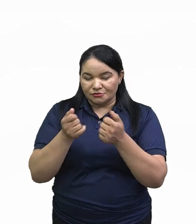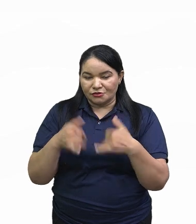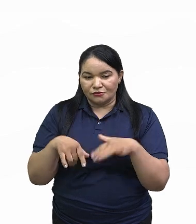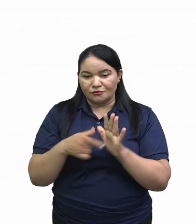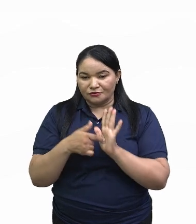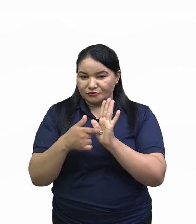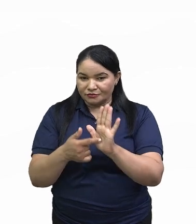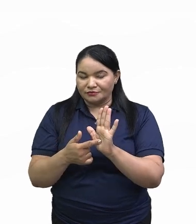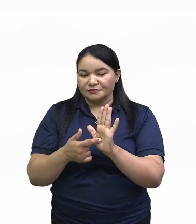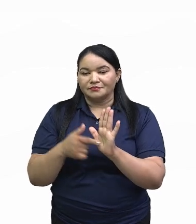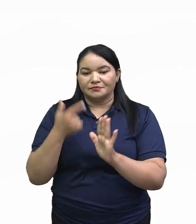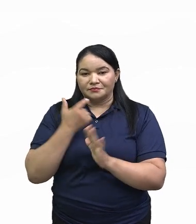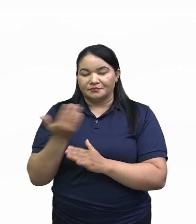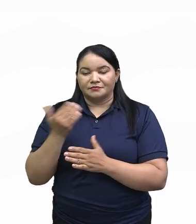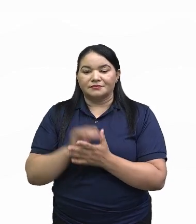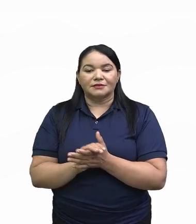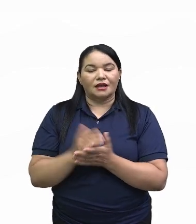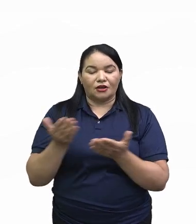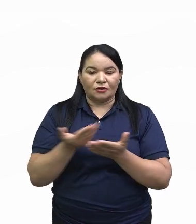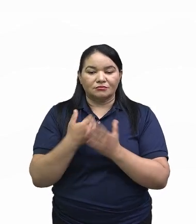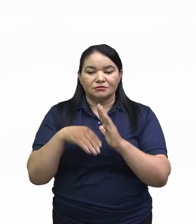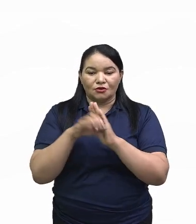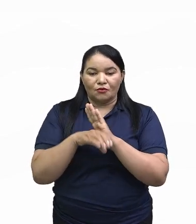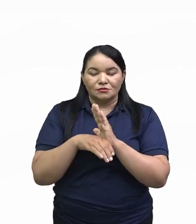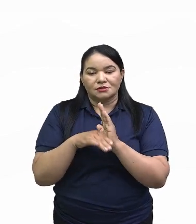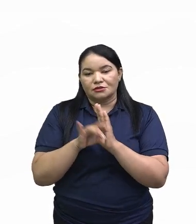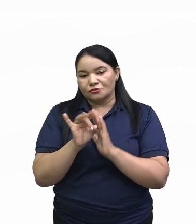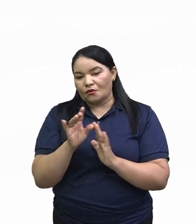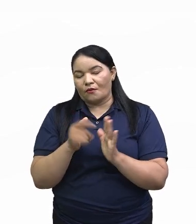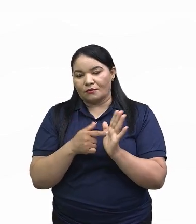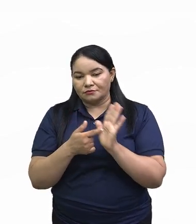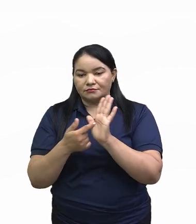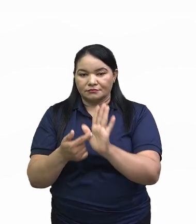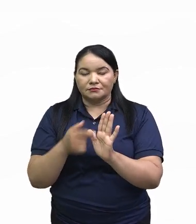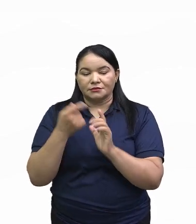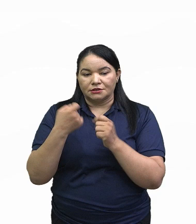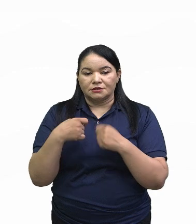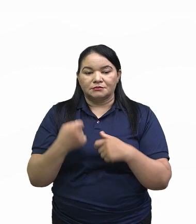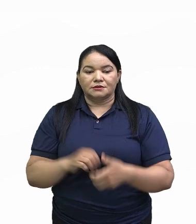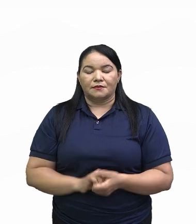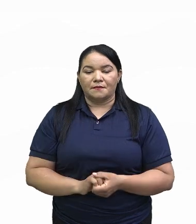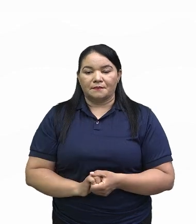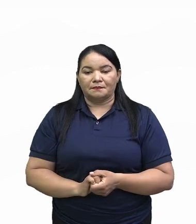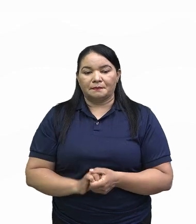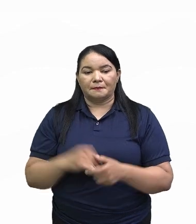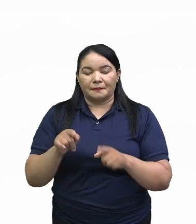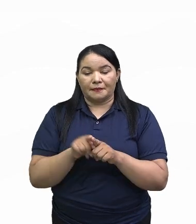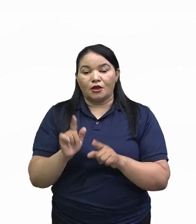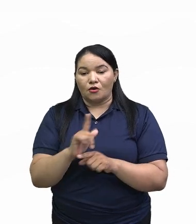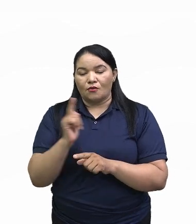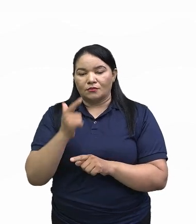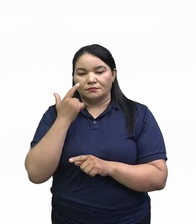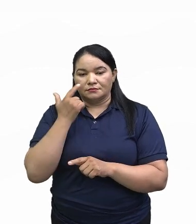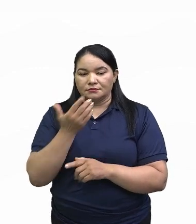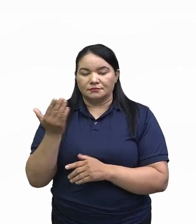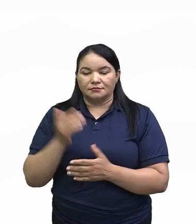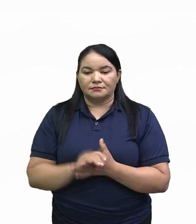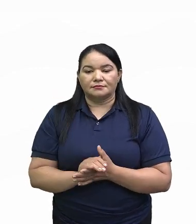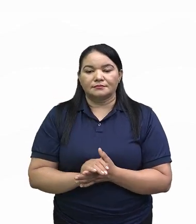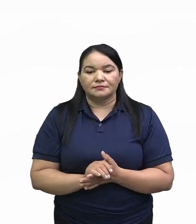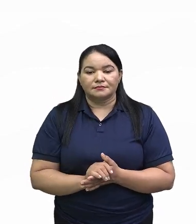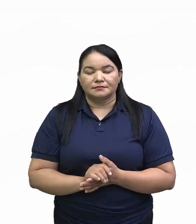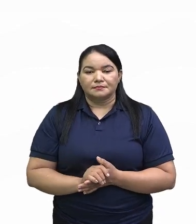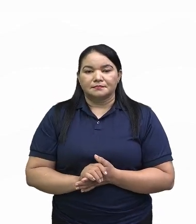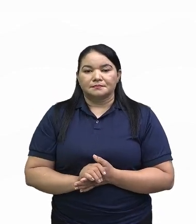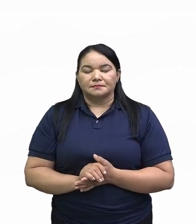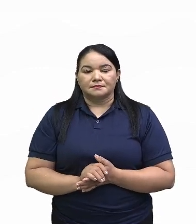Isso aqui é só a questão conceitual, tá? E agora a gente vai ver outros exemplos. Vamos ver